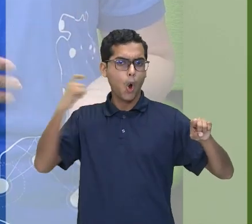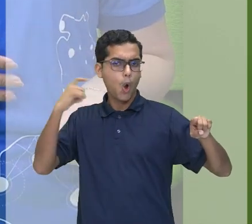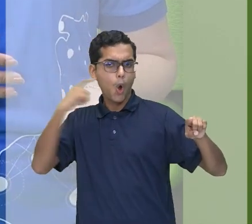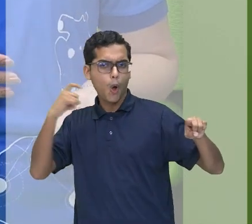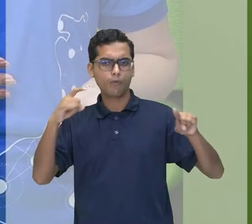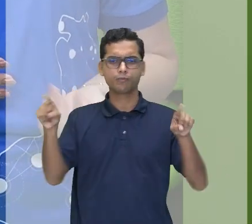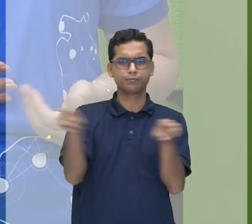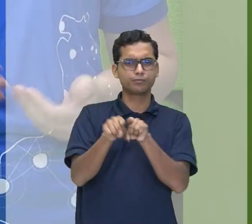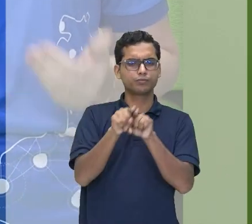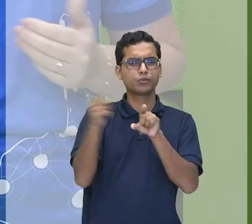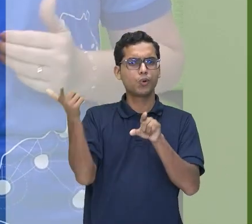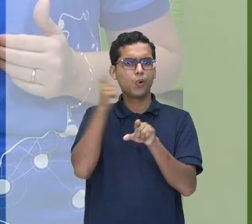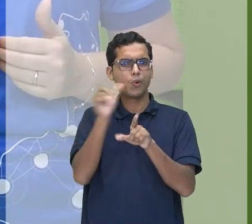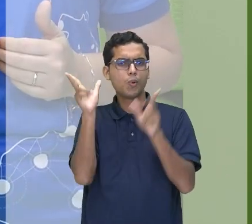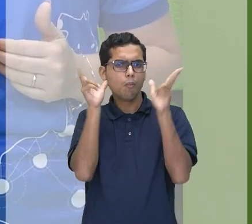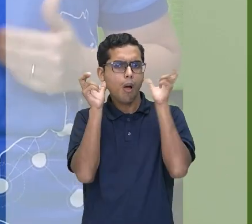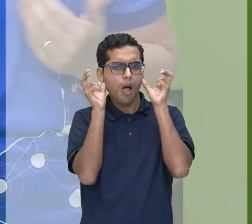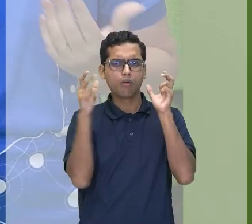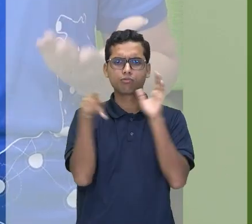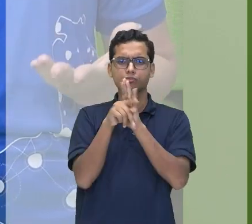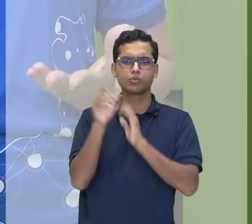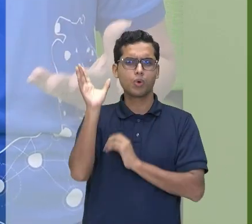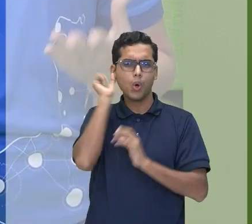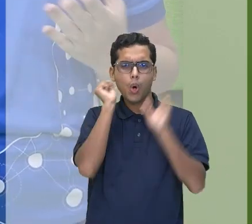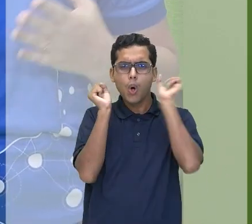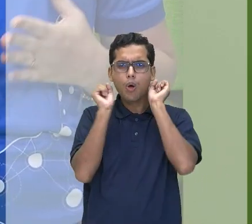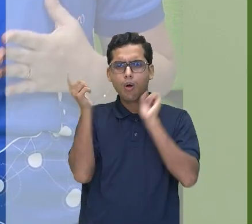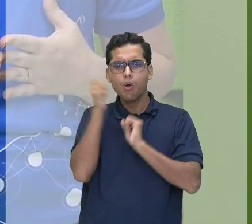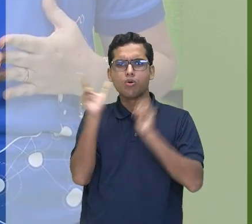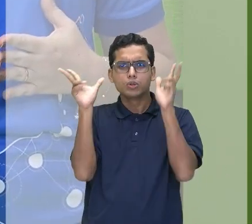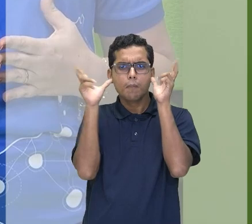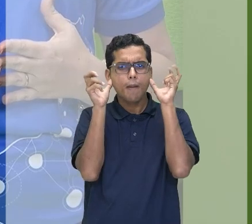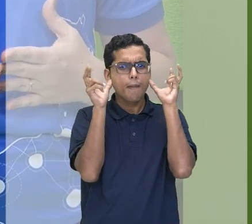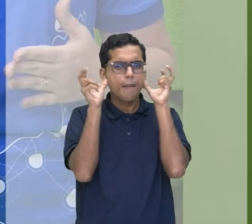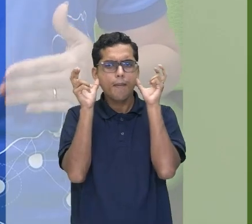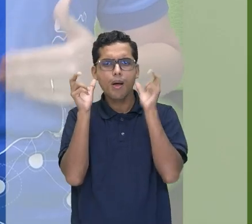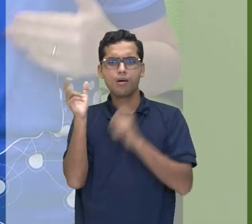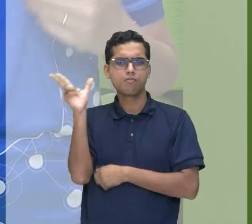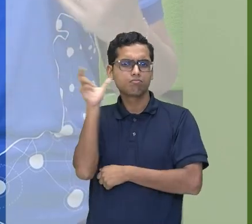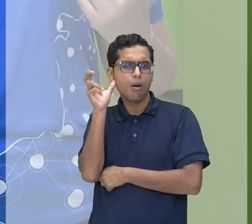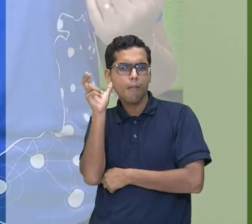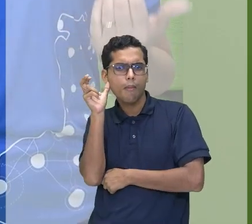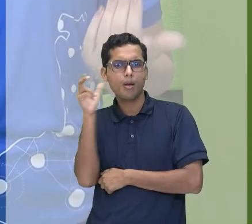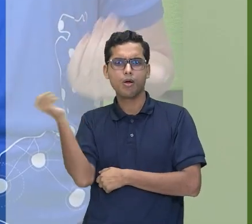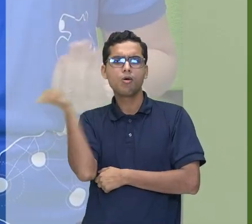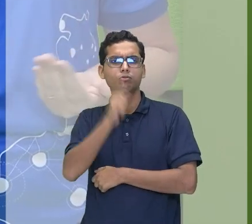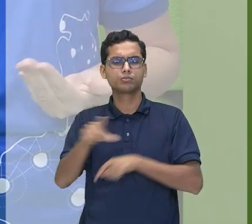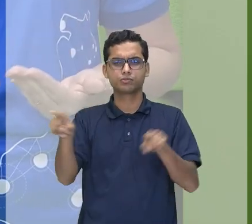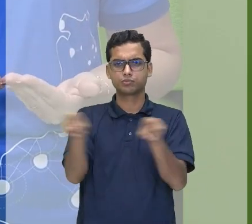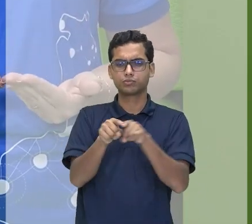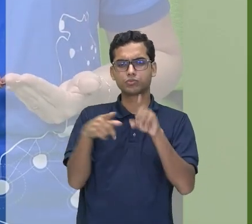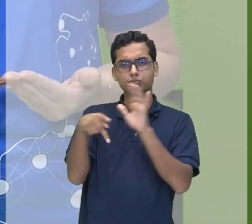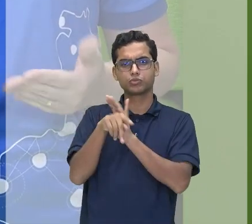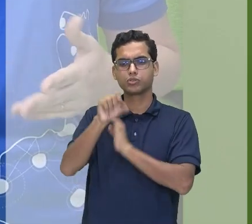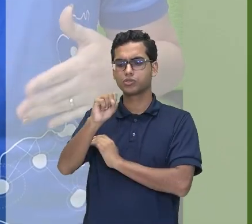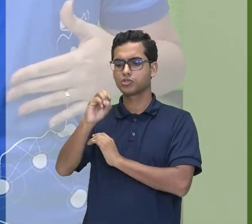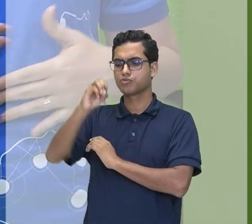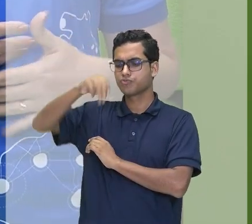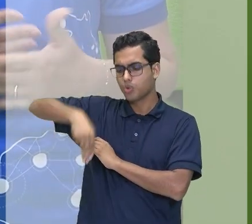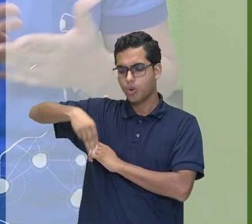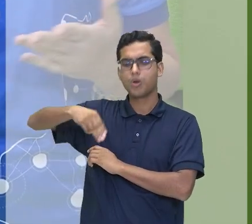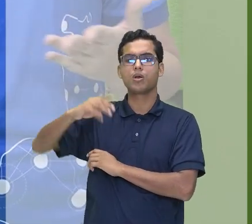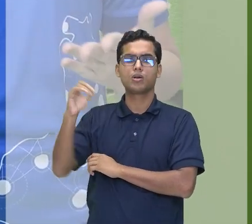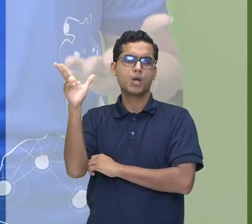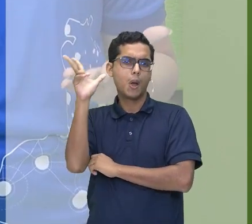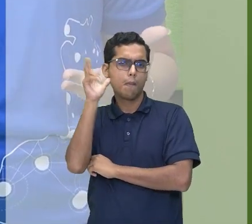podem ser captadas por nossos ouvidos. É o que nós chamamos de som, tá? E todas as coisas que produzem sons